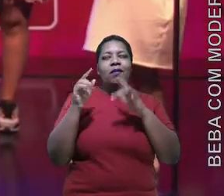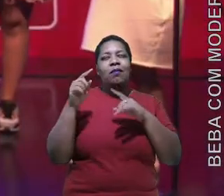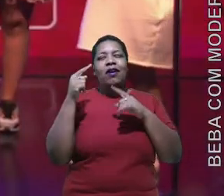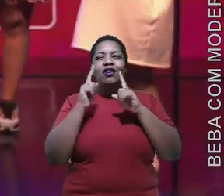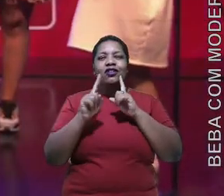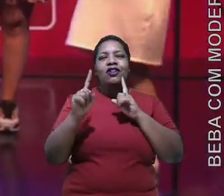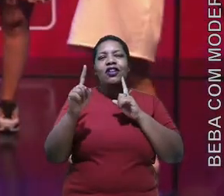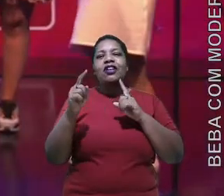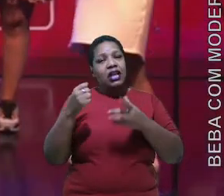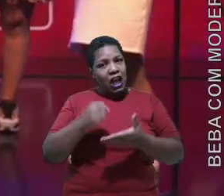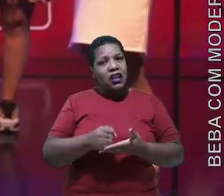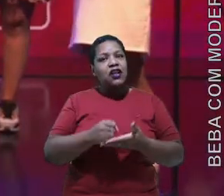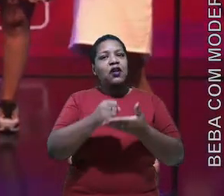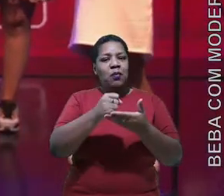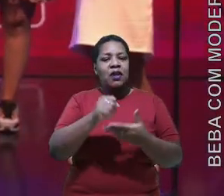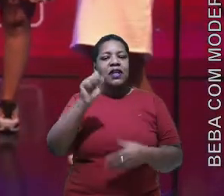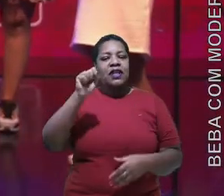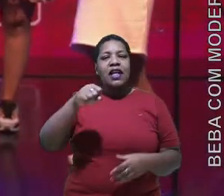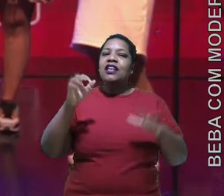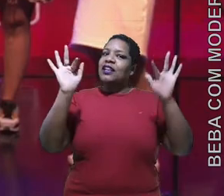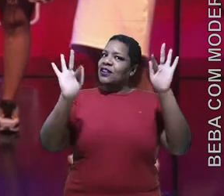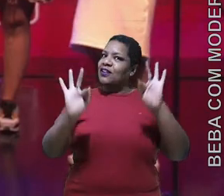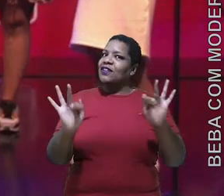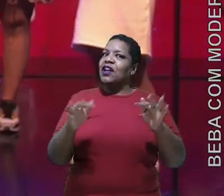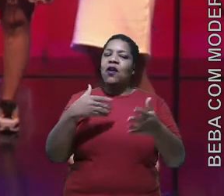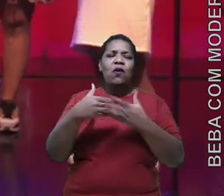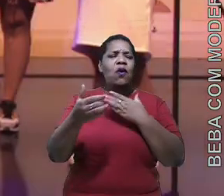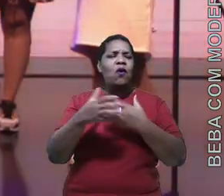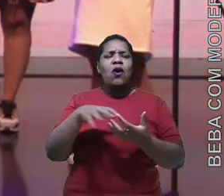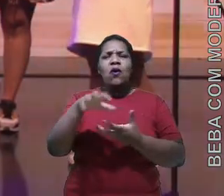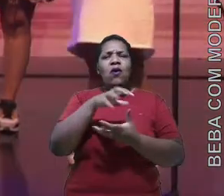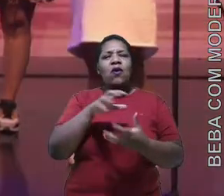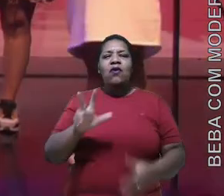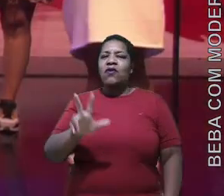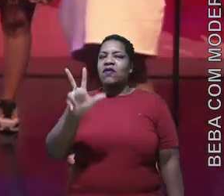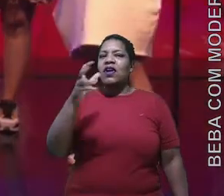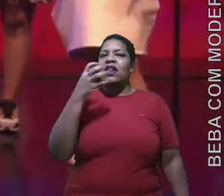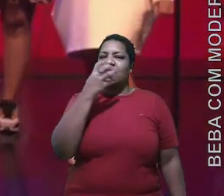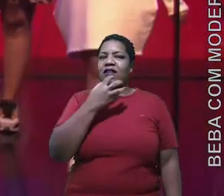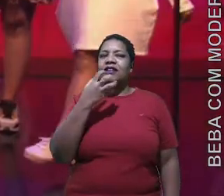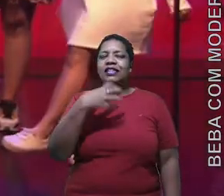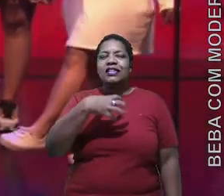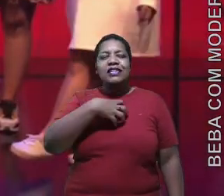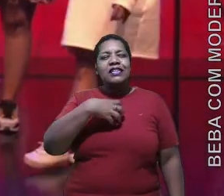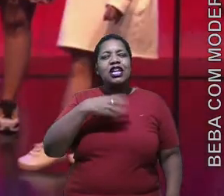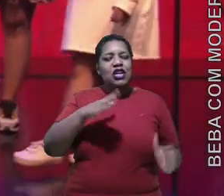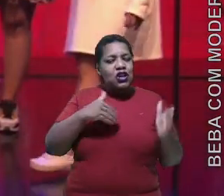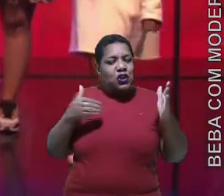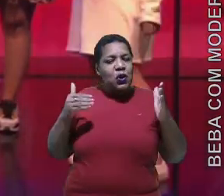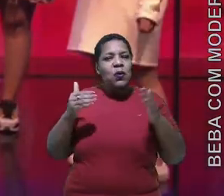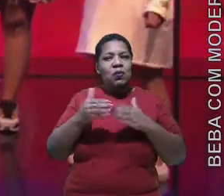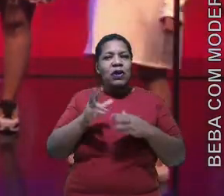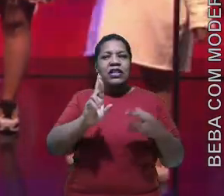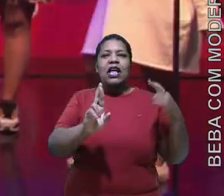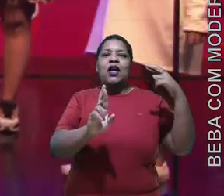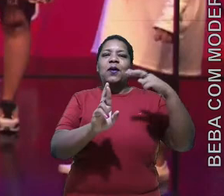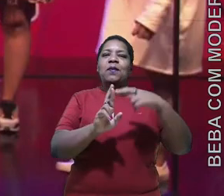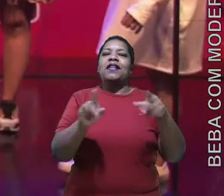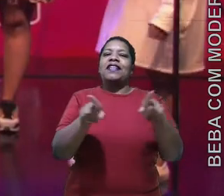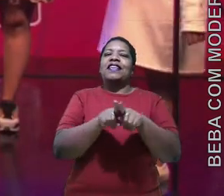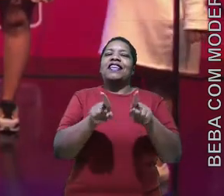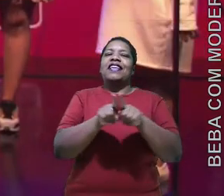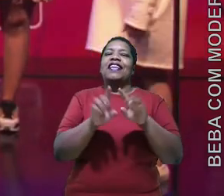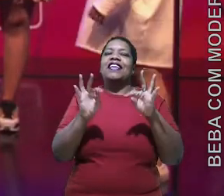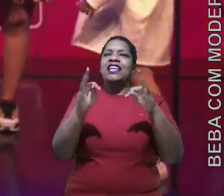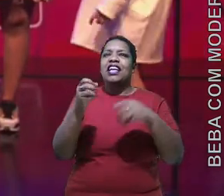mesmo E a gente apoia a gente fica muito feliz de qualquer movimento do favela sabe assim quem sente comprar tem que se sente representado também isso tudo